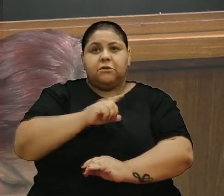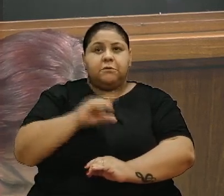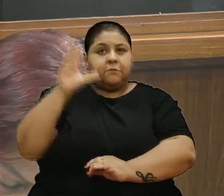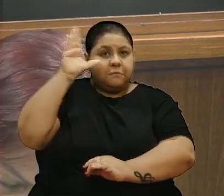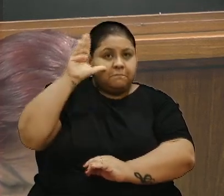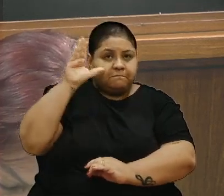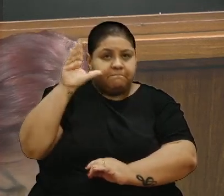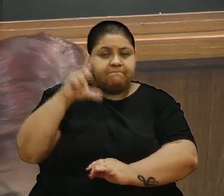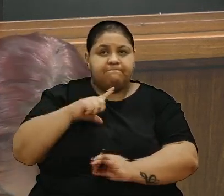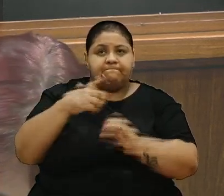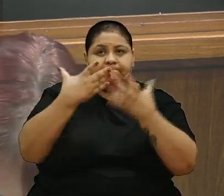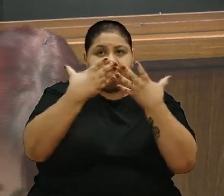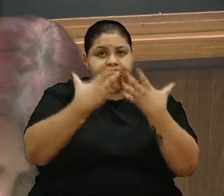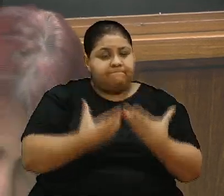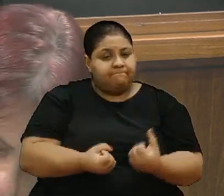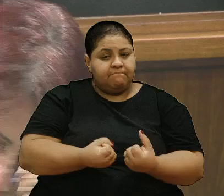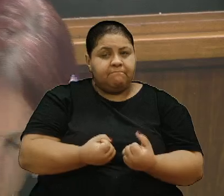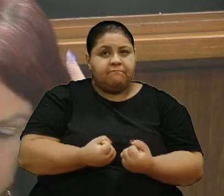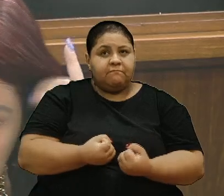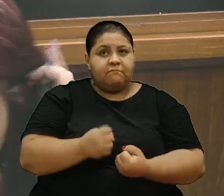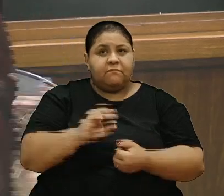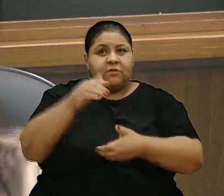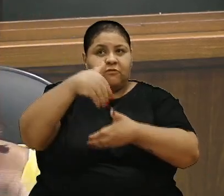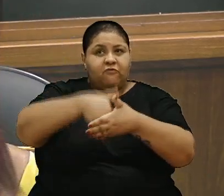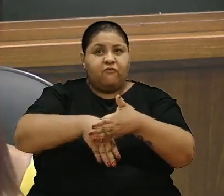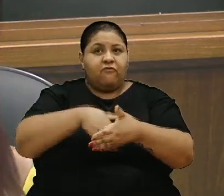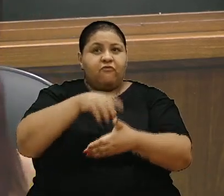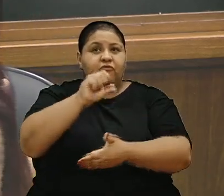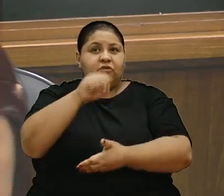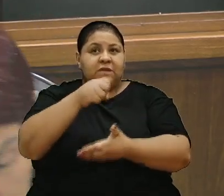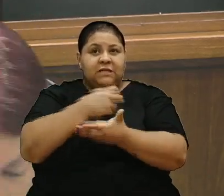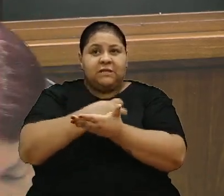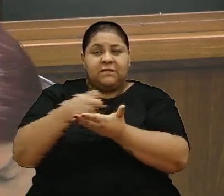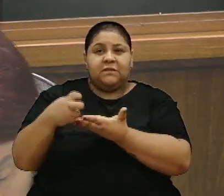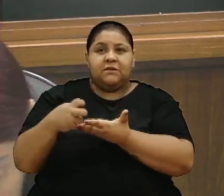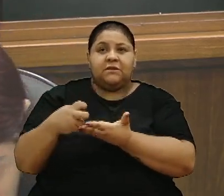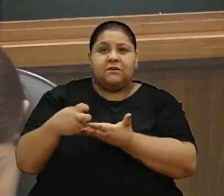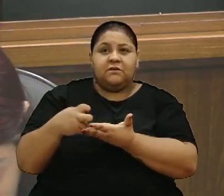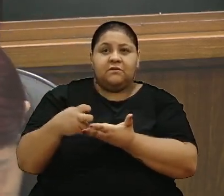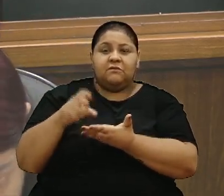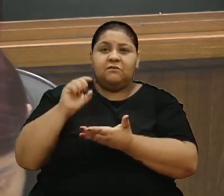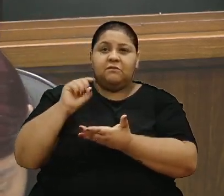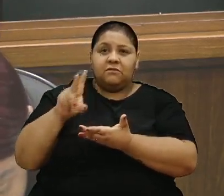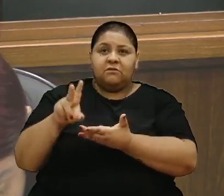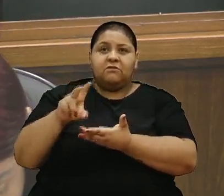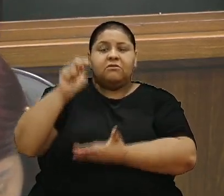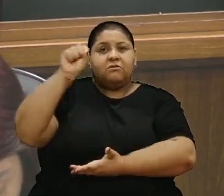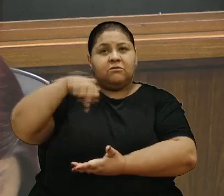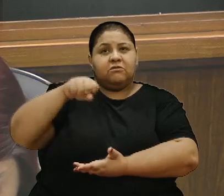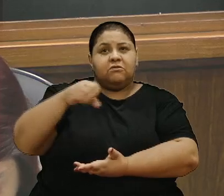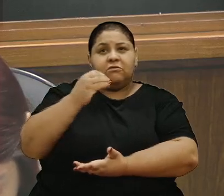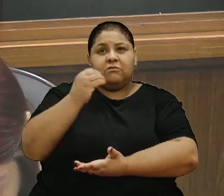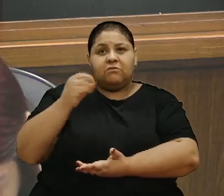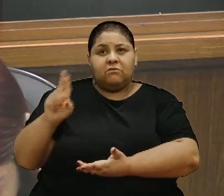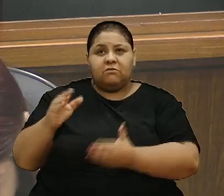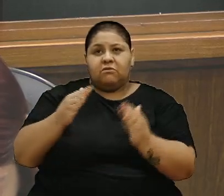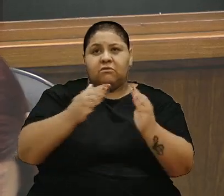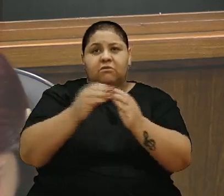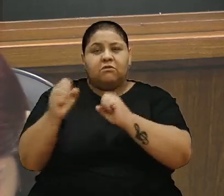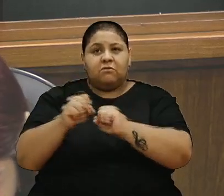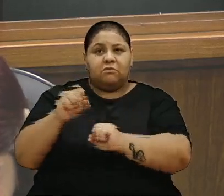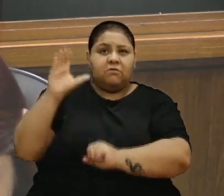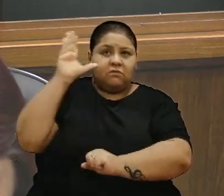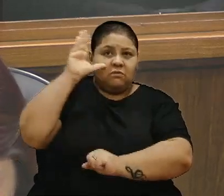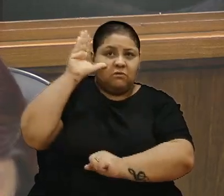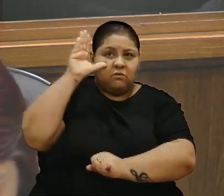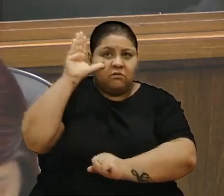a admissibilidade, ela não é votar favorável à cassação, ela é só dizer que sim, ok, a casa pode investigar,